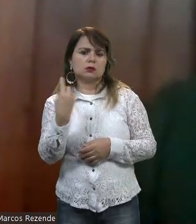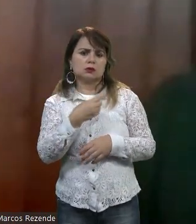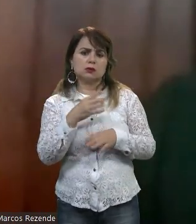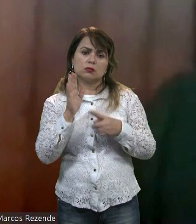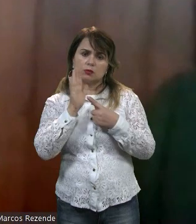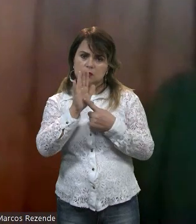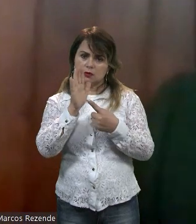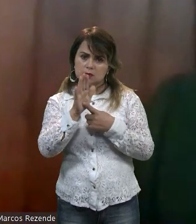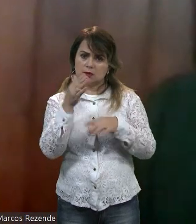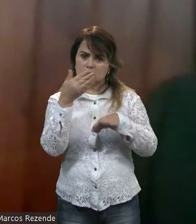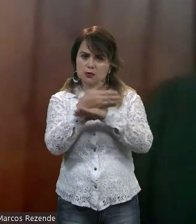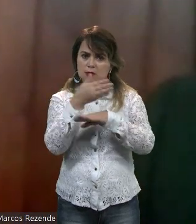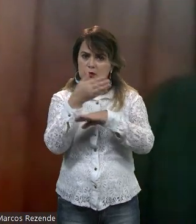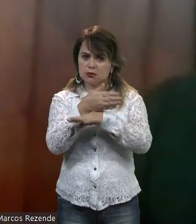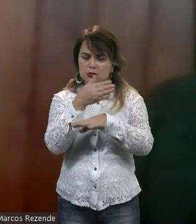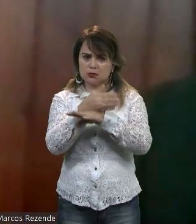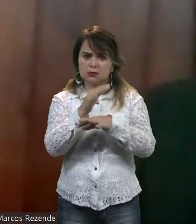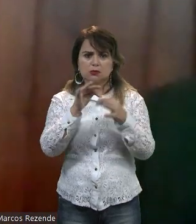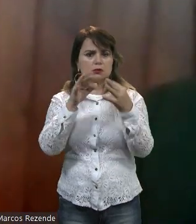todos.